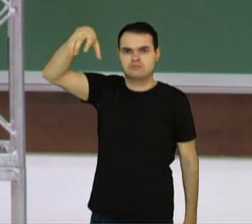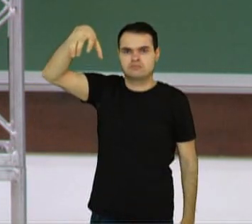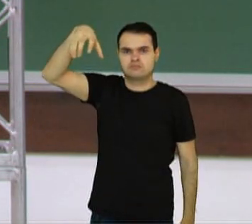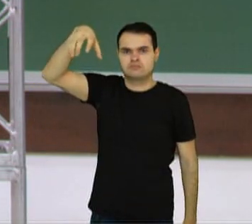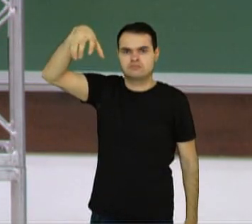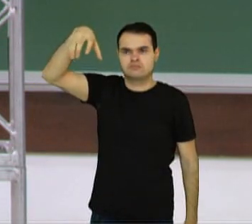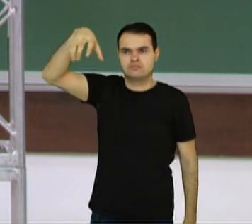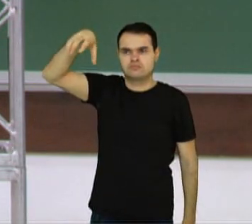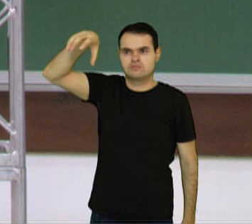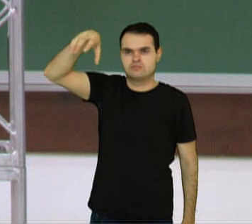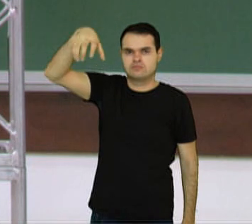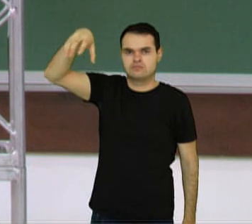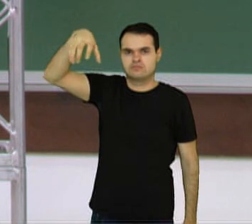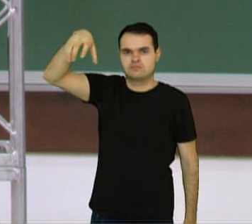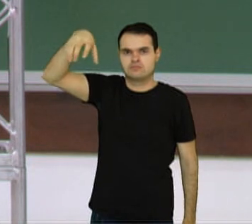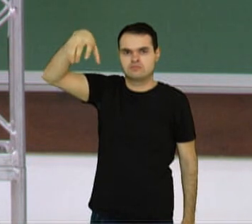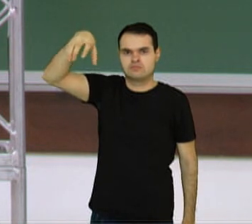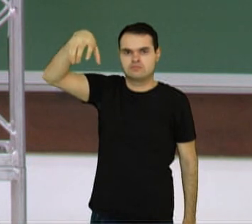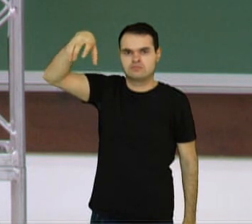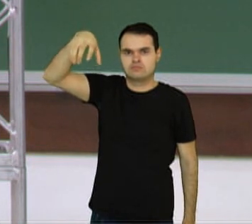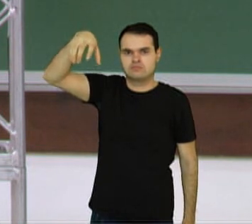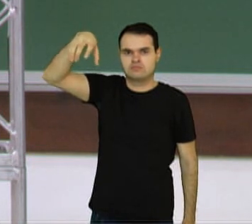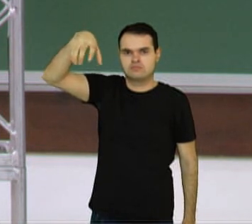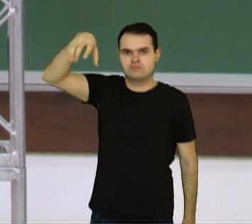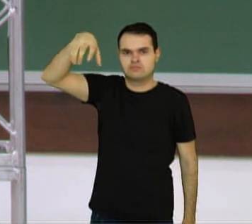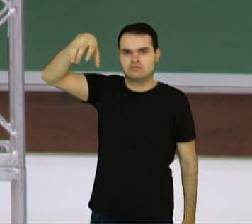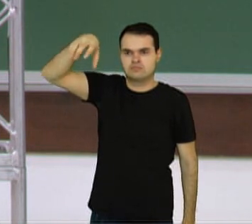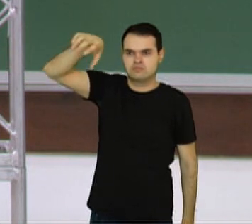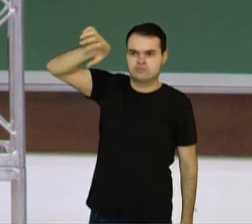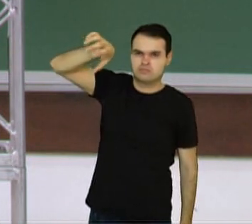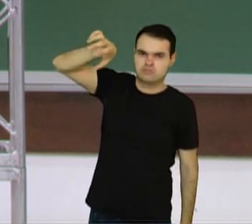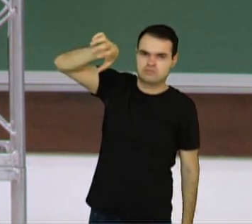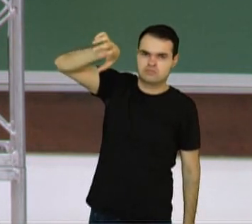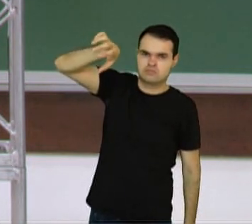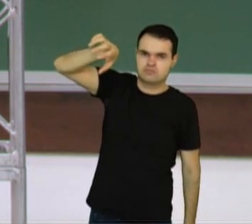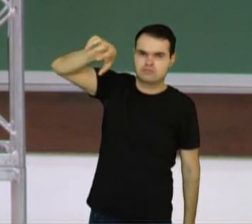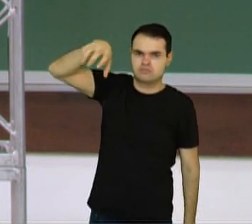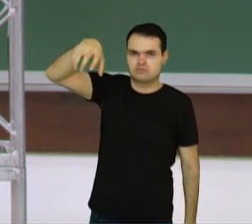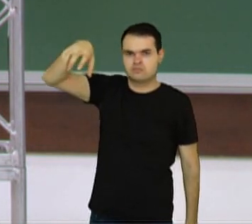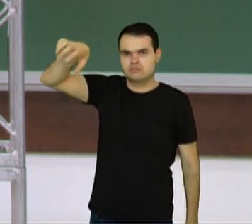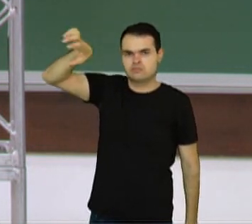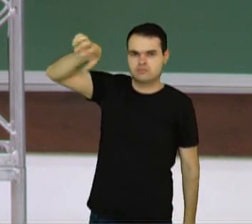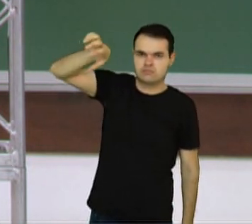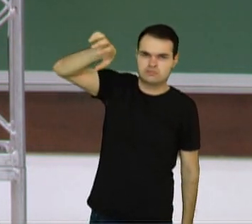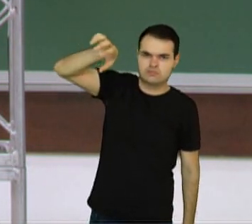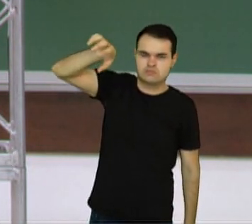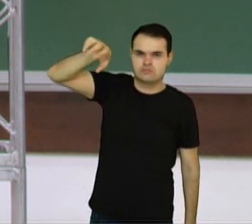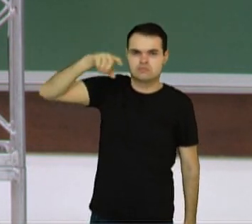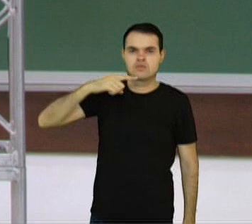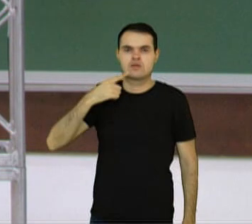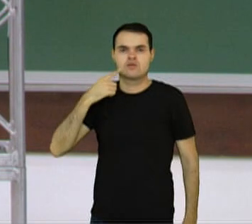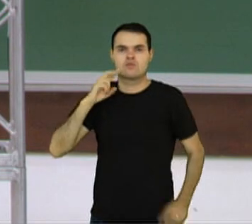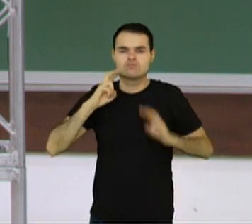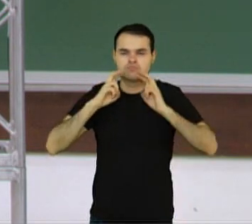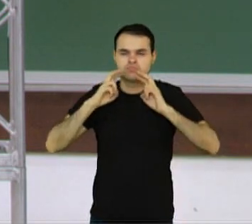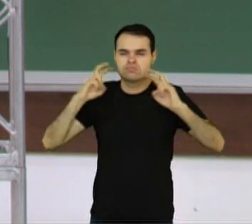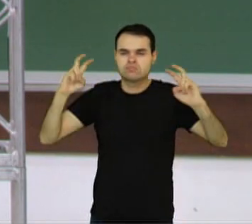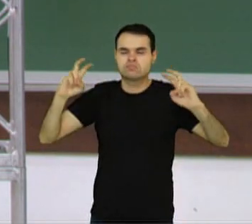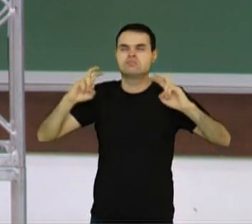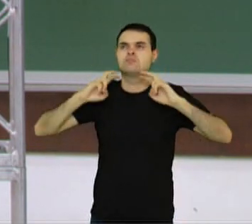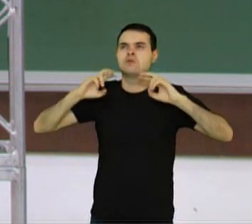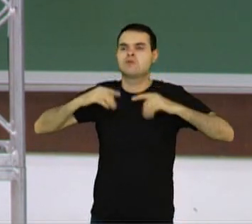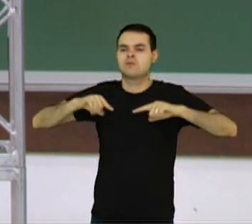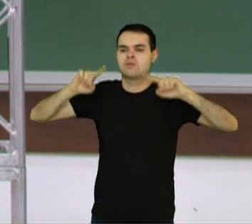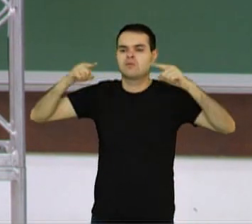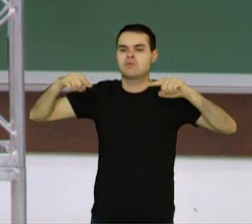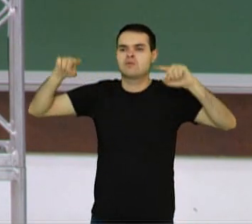CDs, eles vibram, fazendo assim essa movimentação horizontal. Quando acontece isso, você amortece o som e você